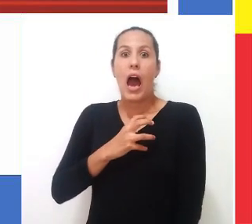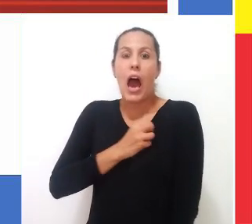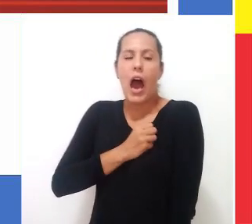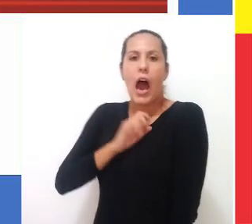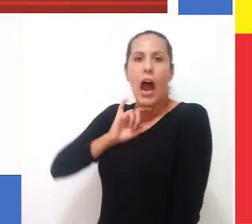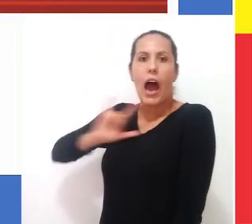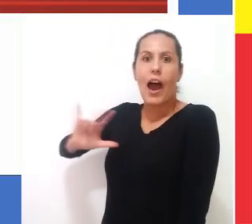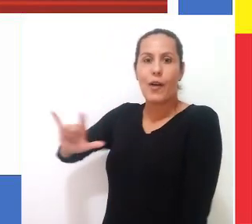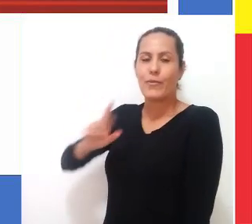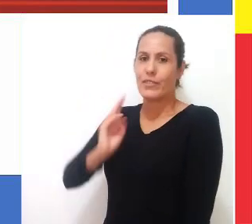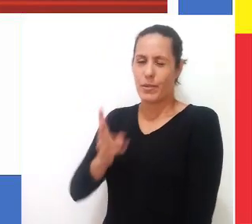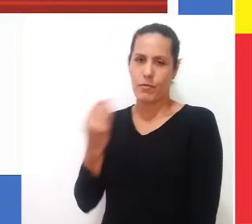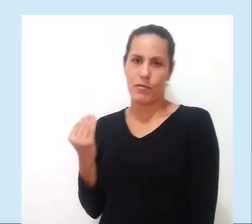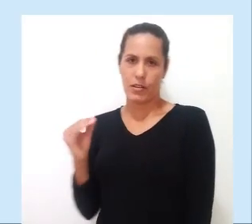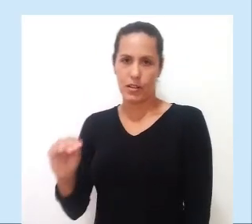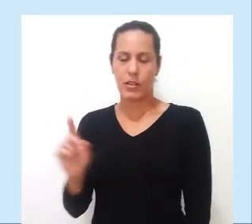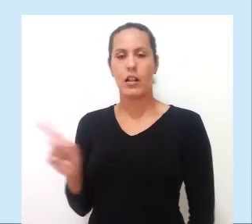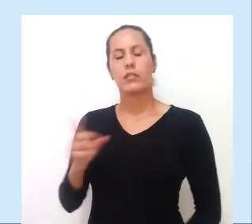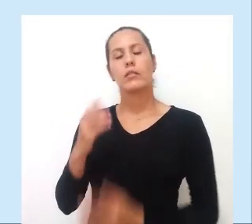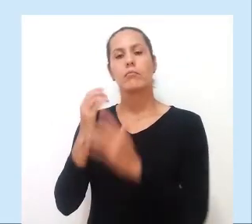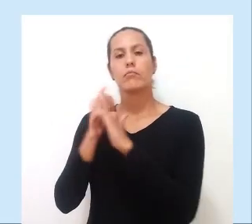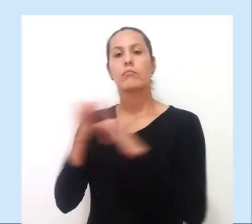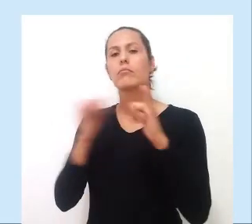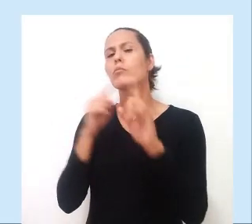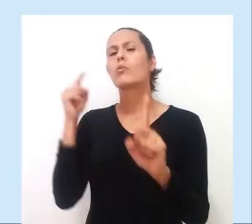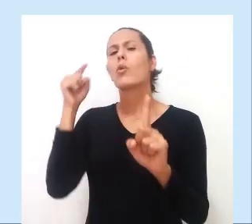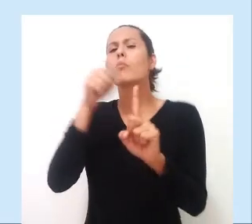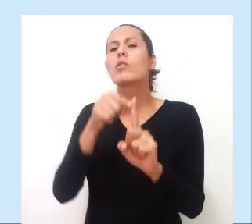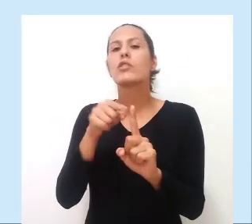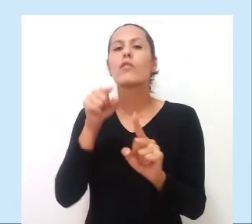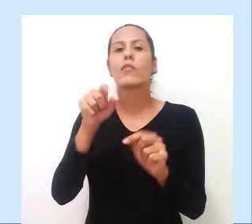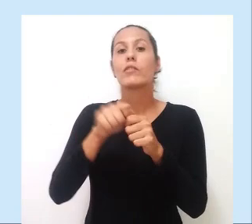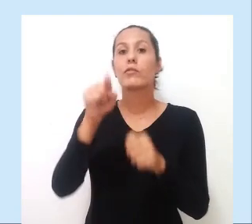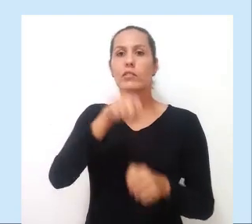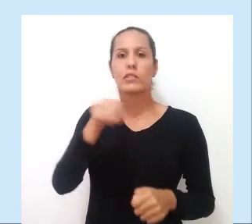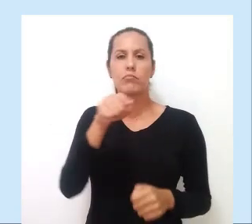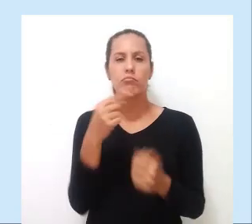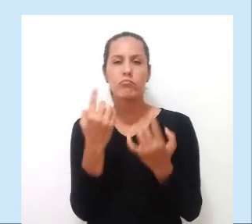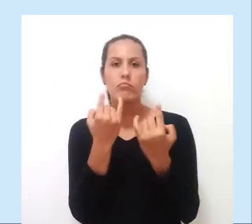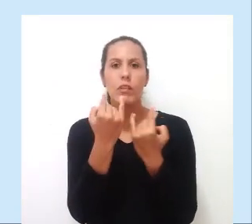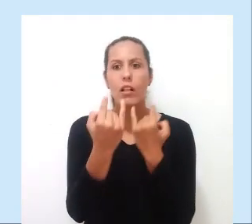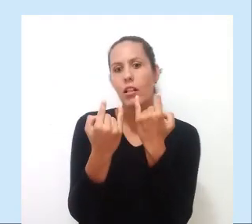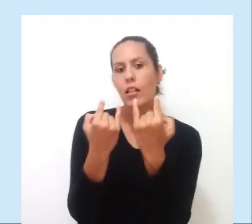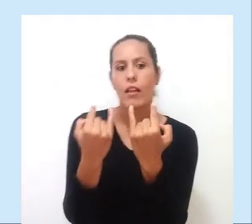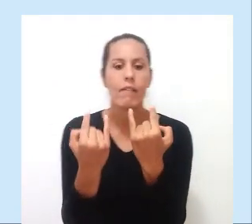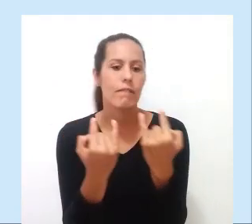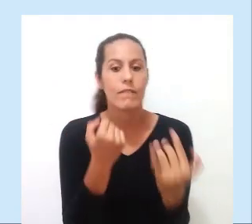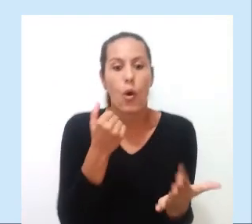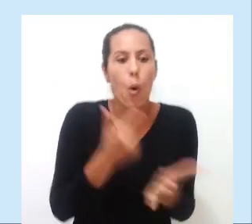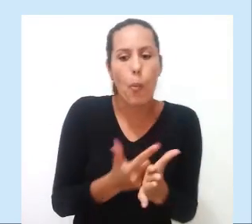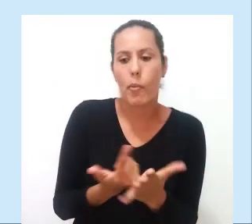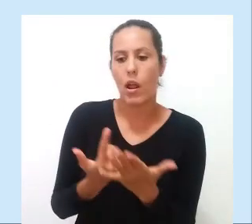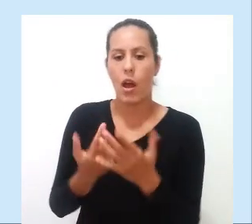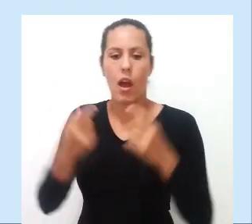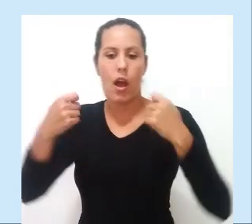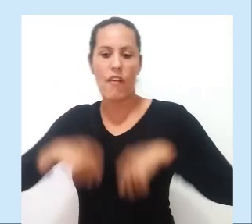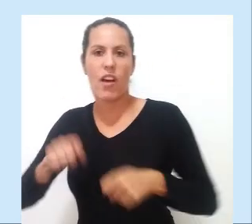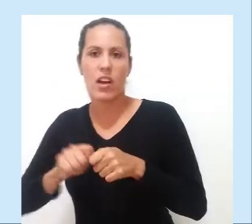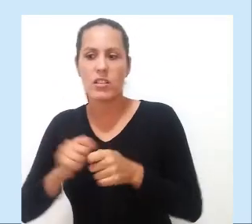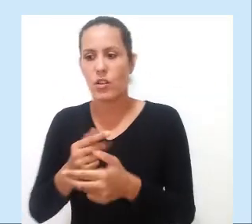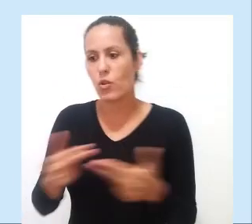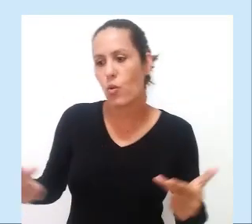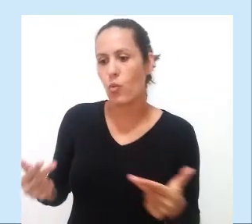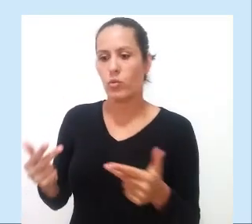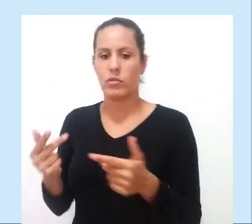Amo muito isso. Então, a propaganda, ela tem a função de te convencer a comprar algo, a fazer